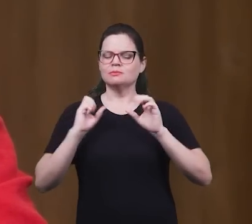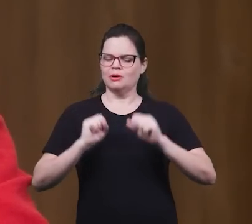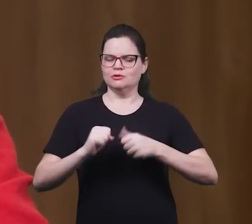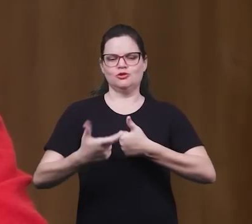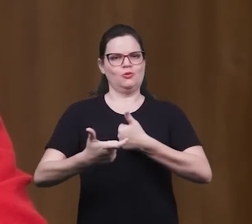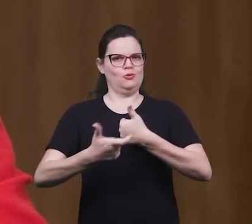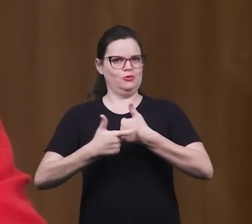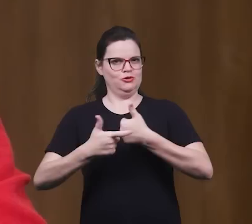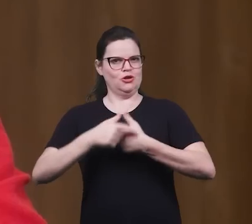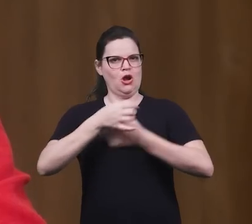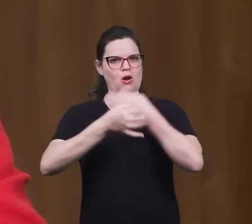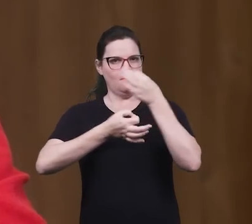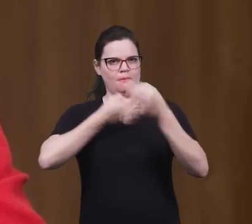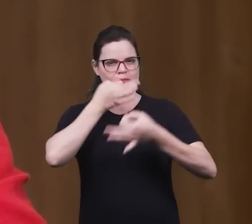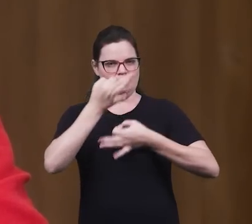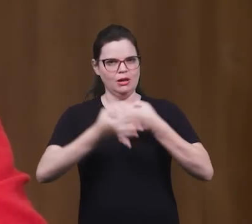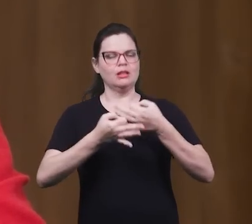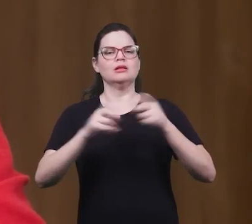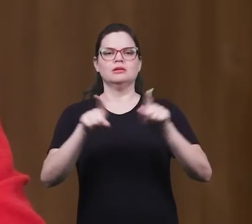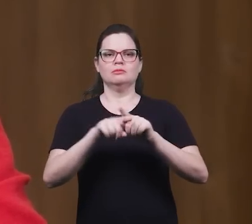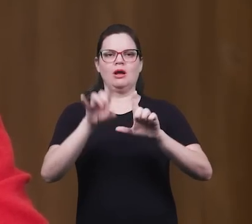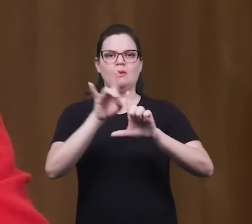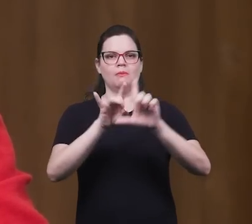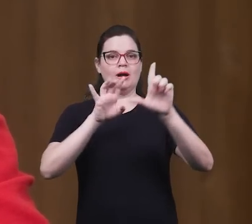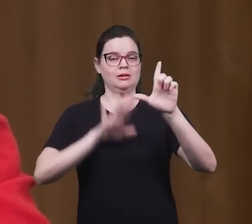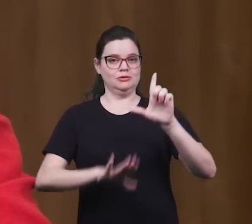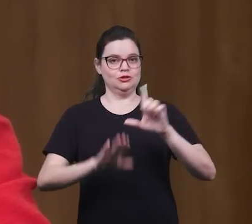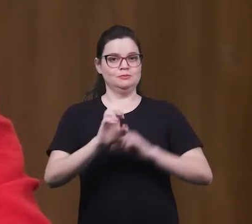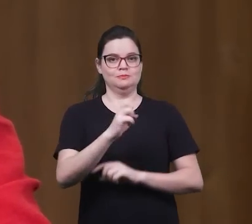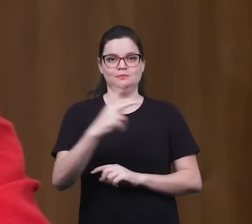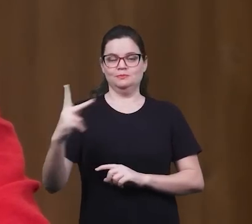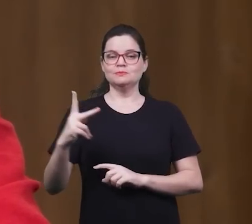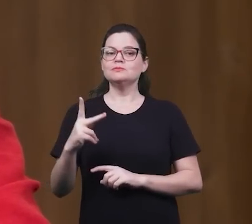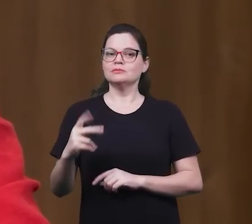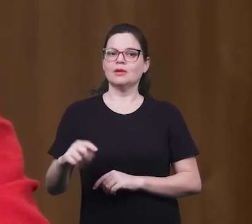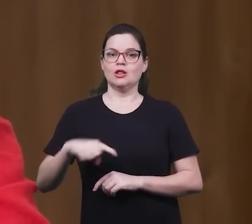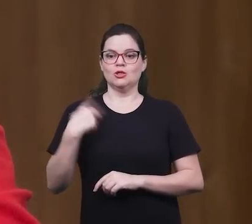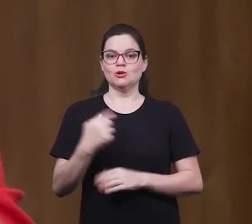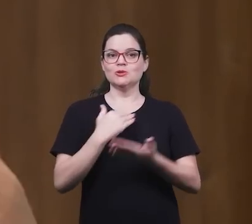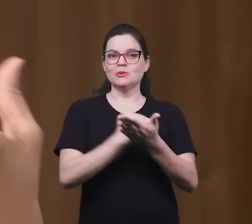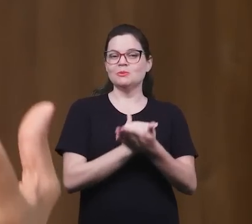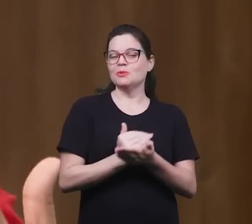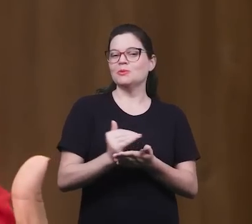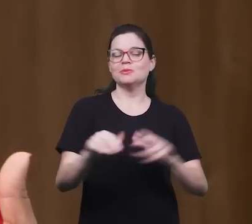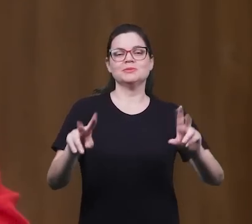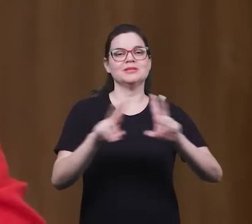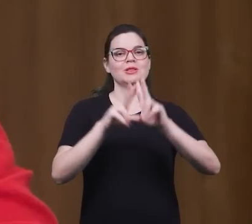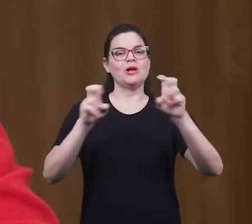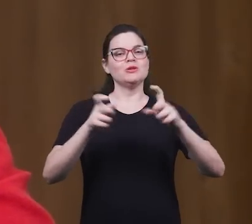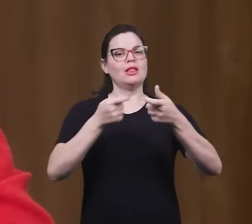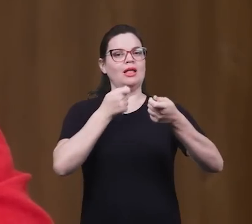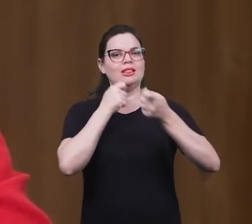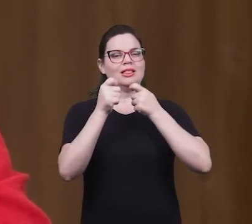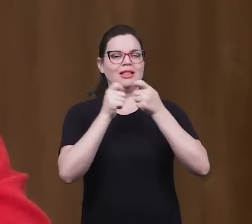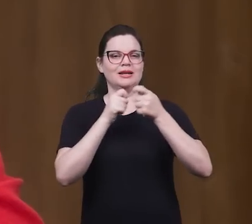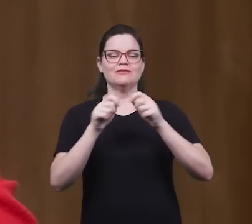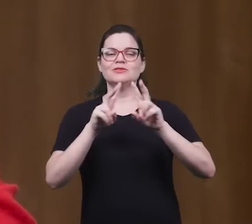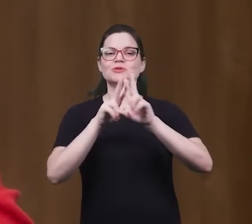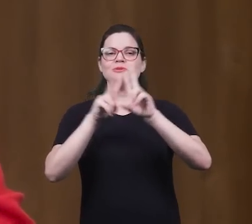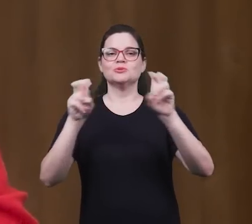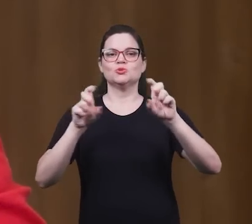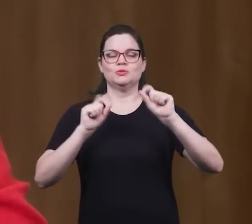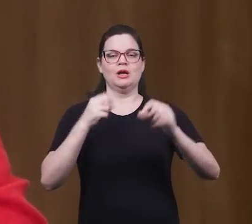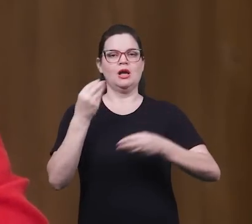curta, comente, compartilhe esse episódio. Nós estamos numa série de programas que falam sobre